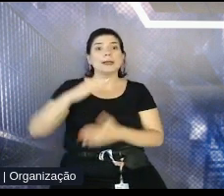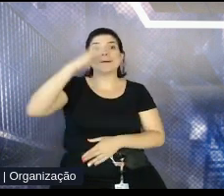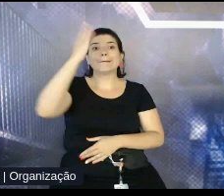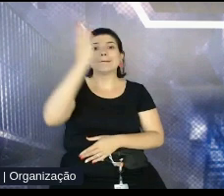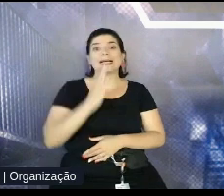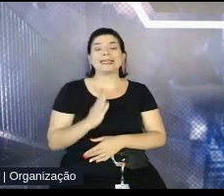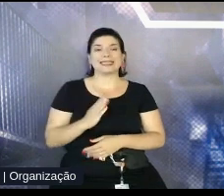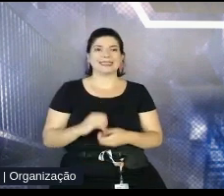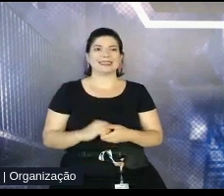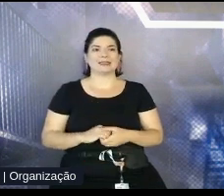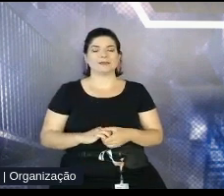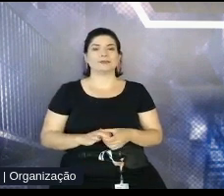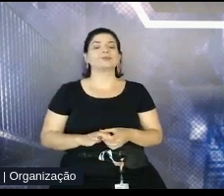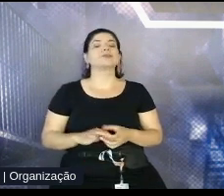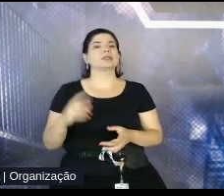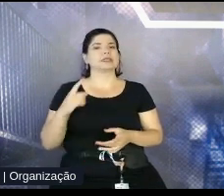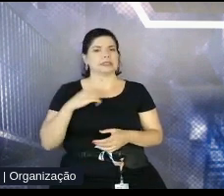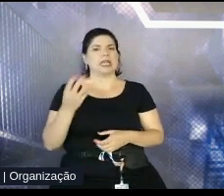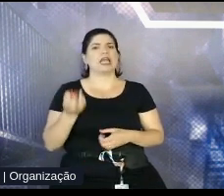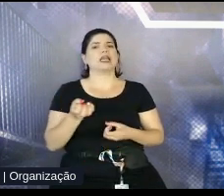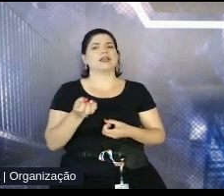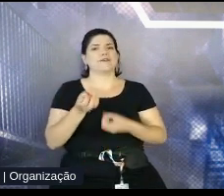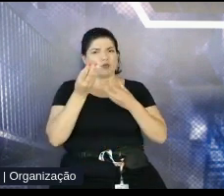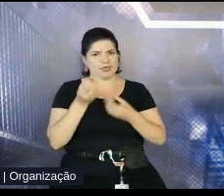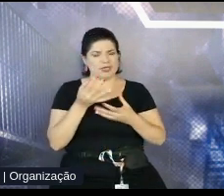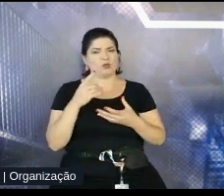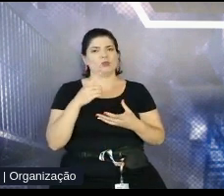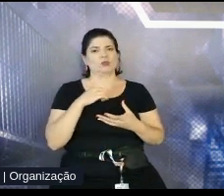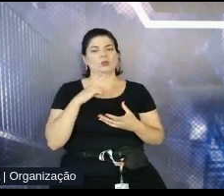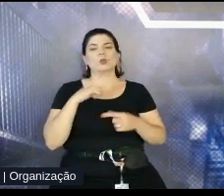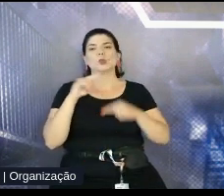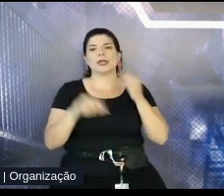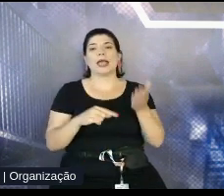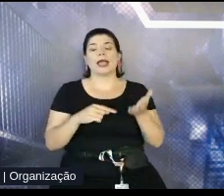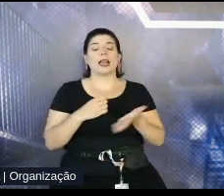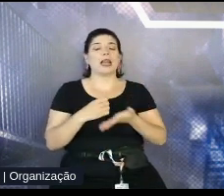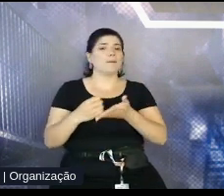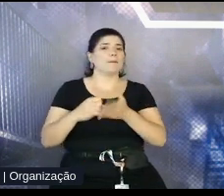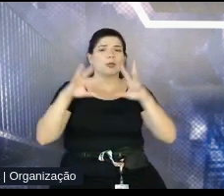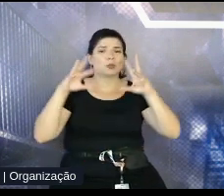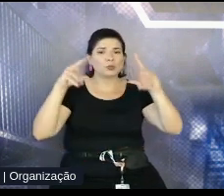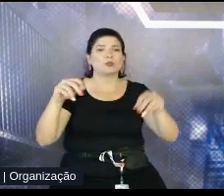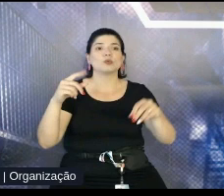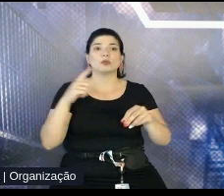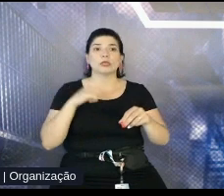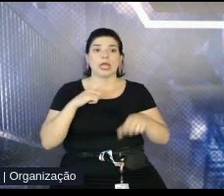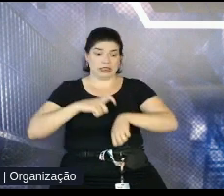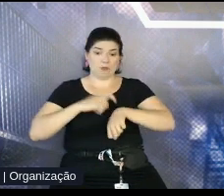Então, tem esse dado aí, que é bem famoso, do Movimento Web para Todos, inclusive teve uma atualização